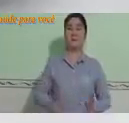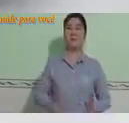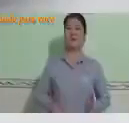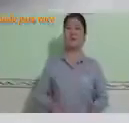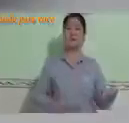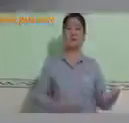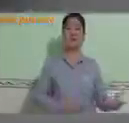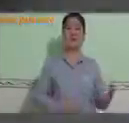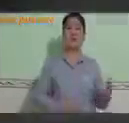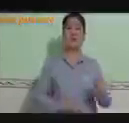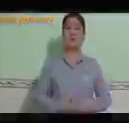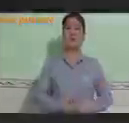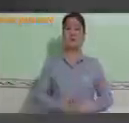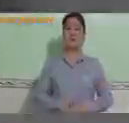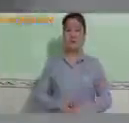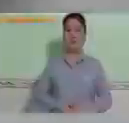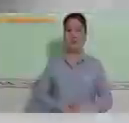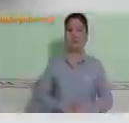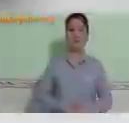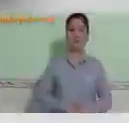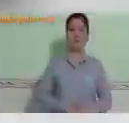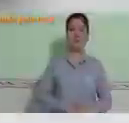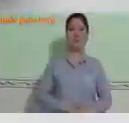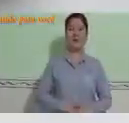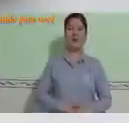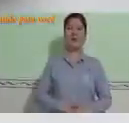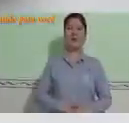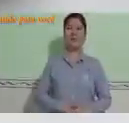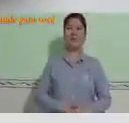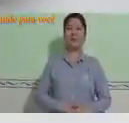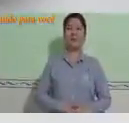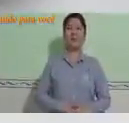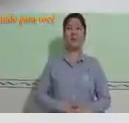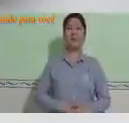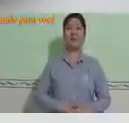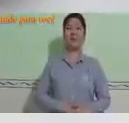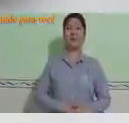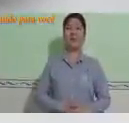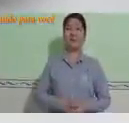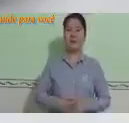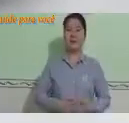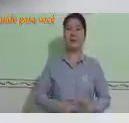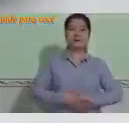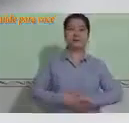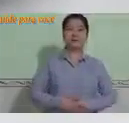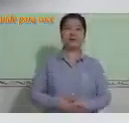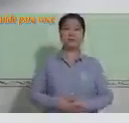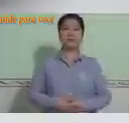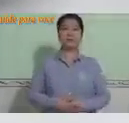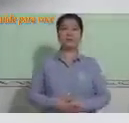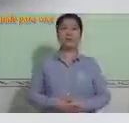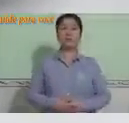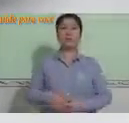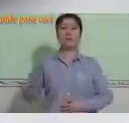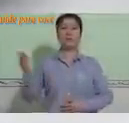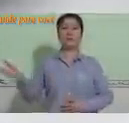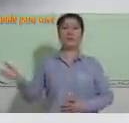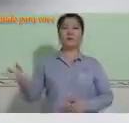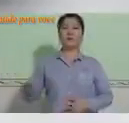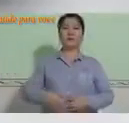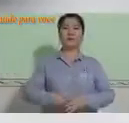raros, também possa haver inflamação do nervo em ambos os lados do rosto, fazendo com que os sintomas apareçam